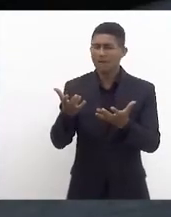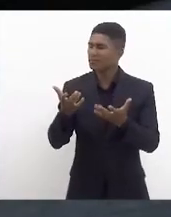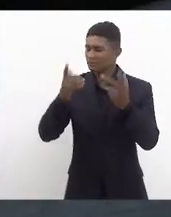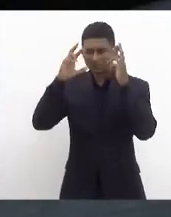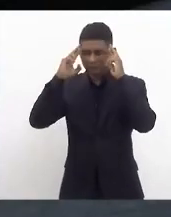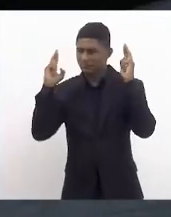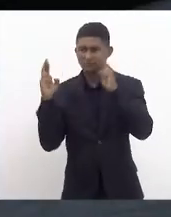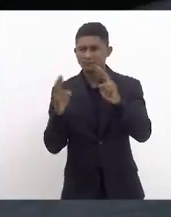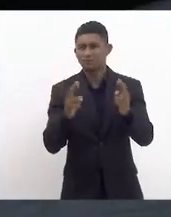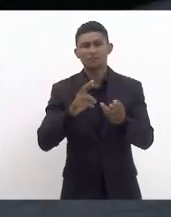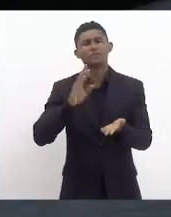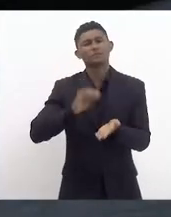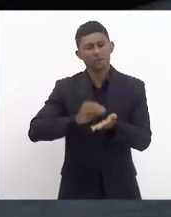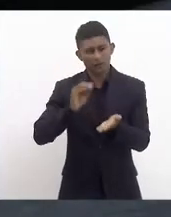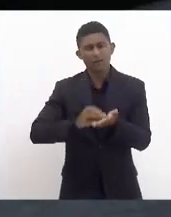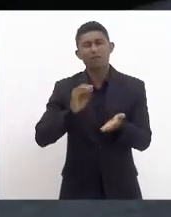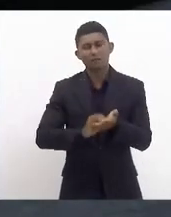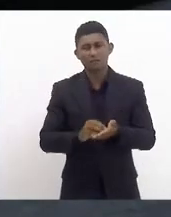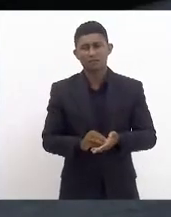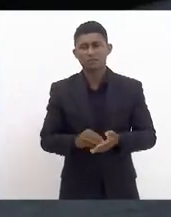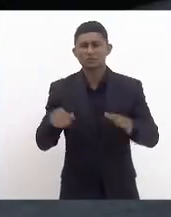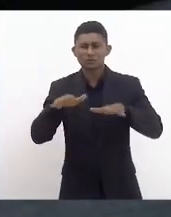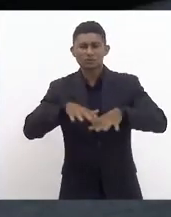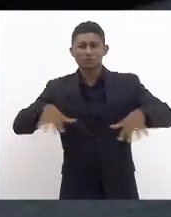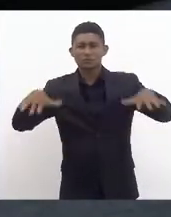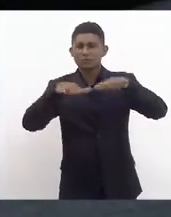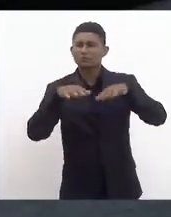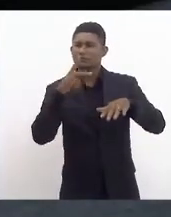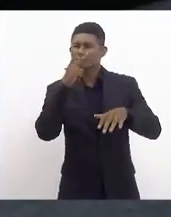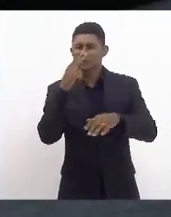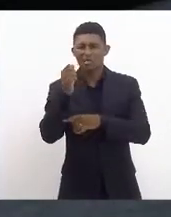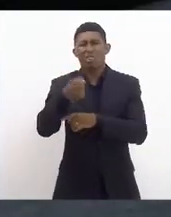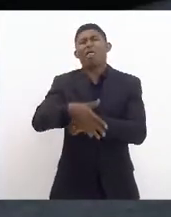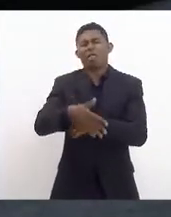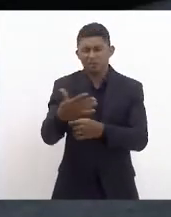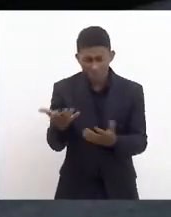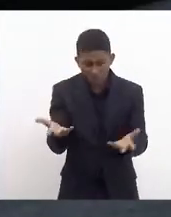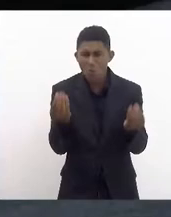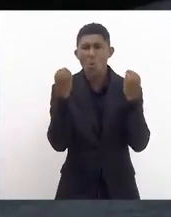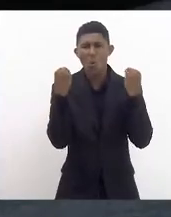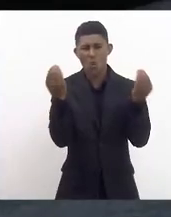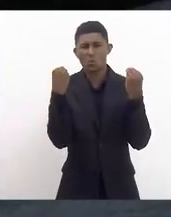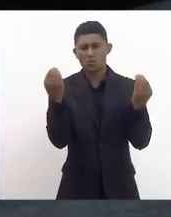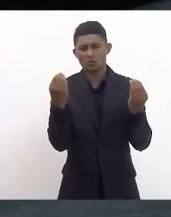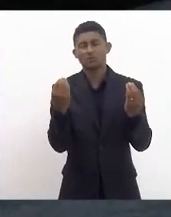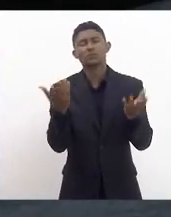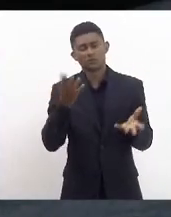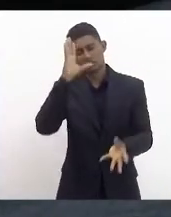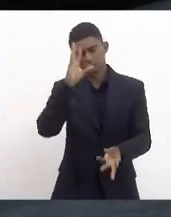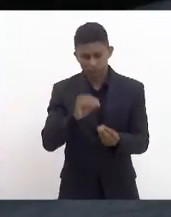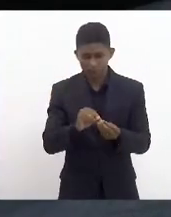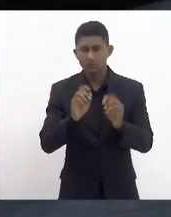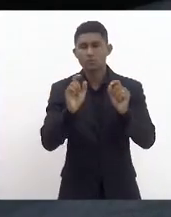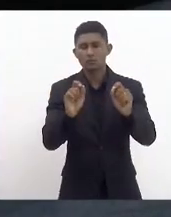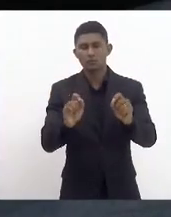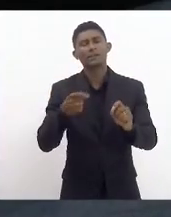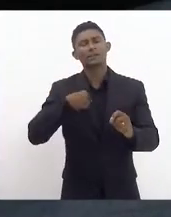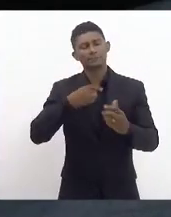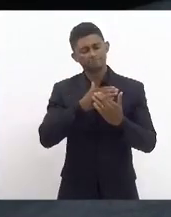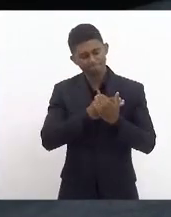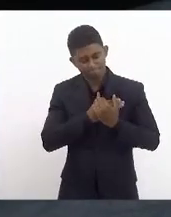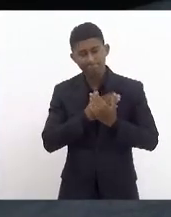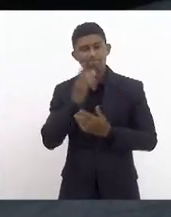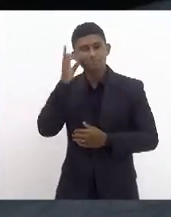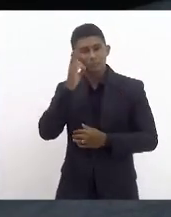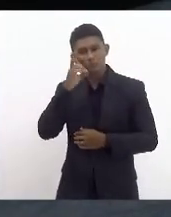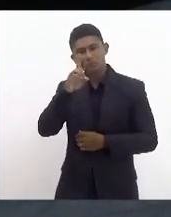para o parlamento e é pequena a todos nós. Então eu concluo, senhor presidente, de novo, destacando a minha solidariedade à deputada